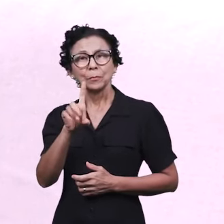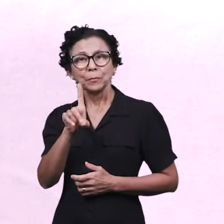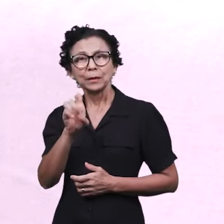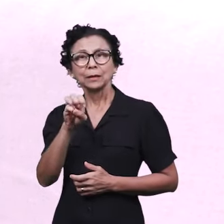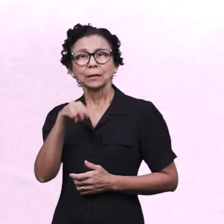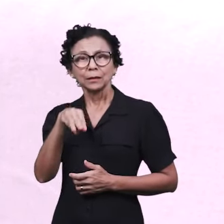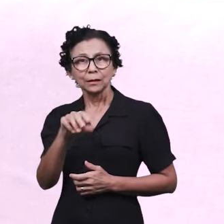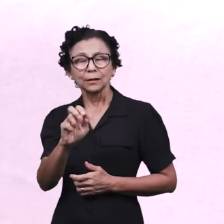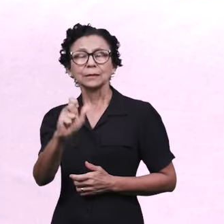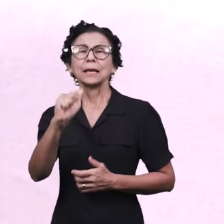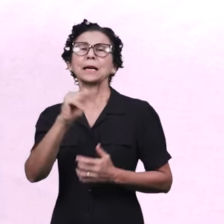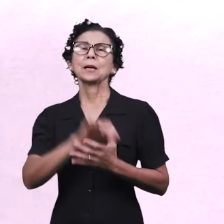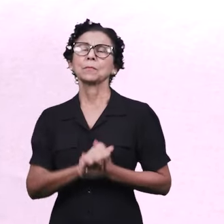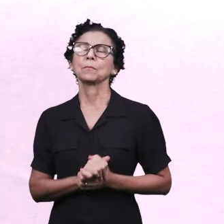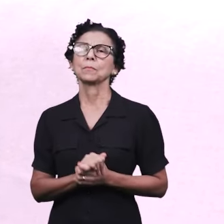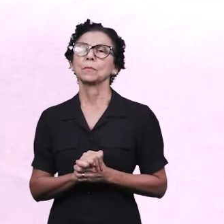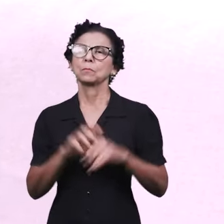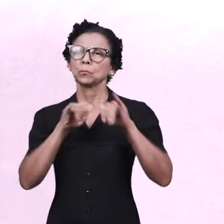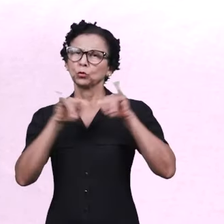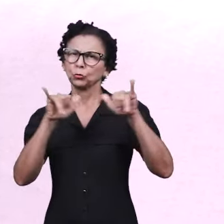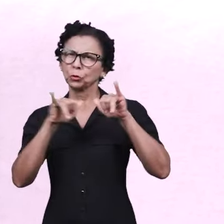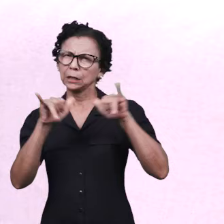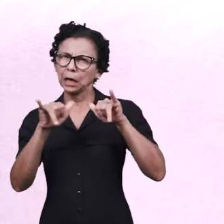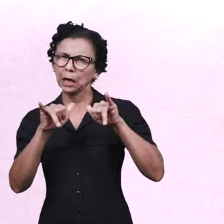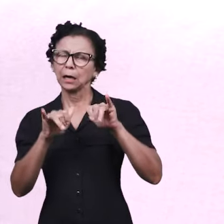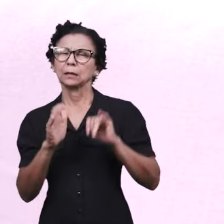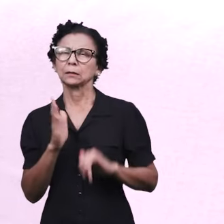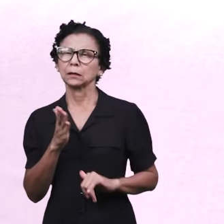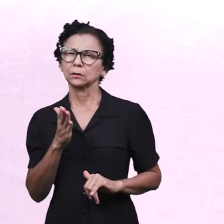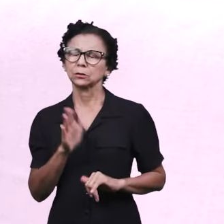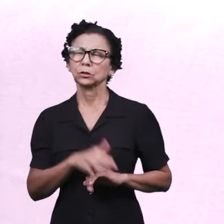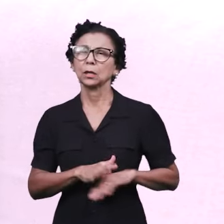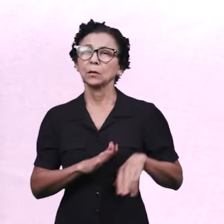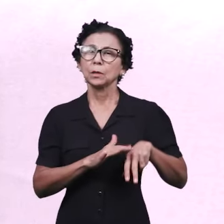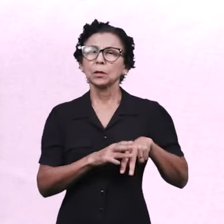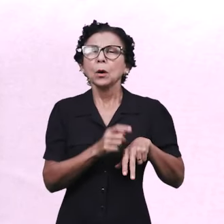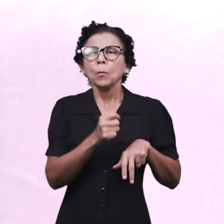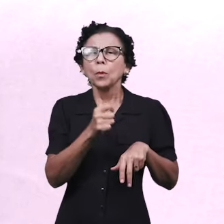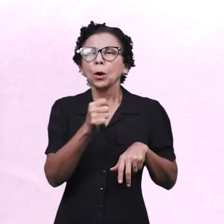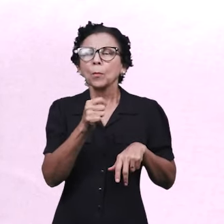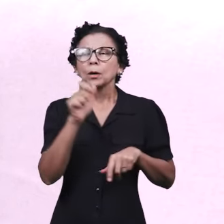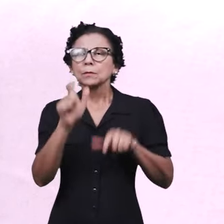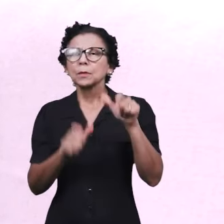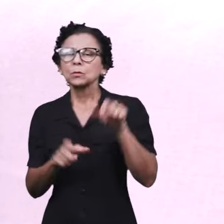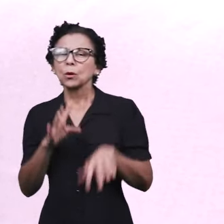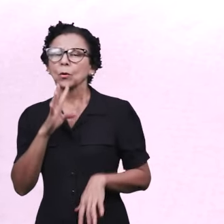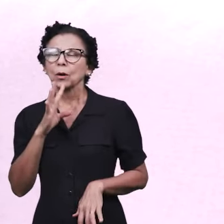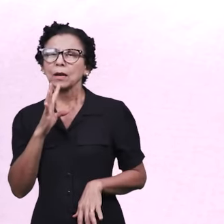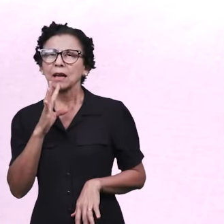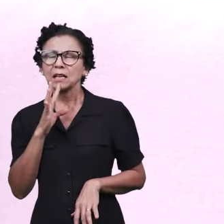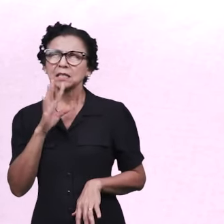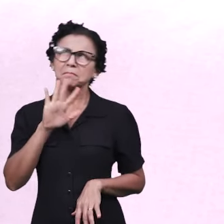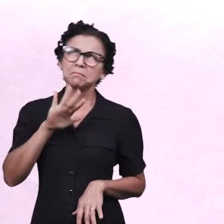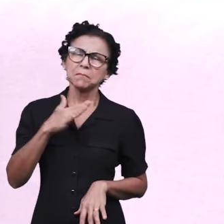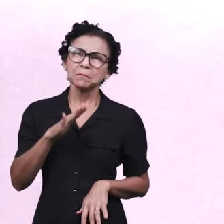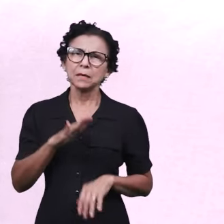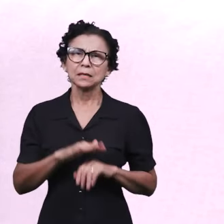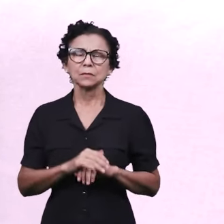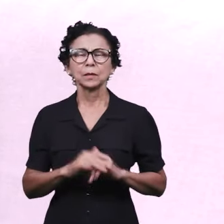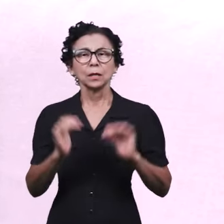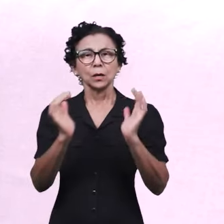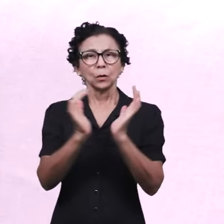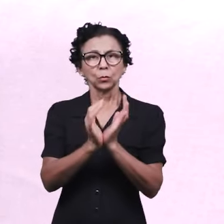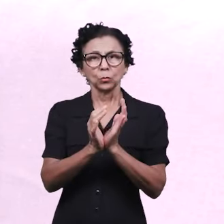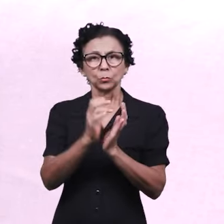destaque nos últimos meses mas que é uma doença ainda pouco conhecida estima-se que uma A cada